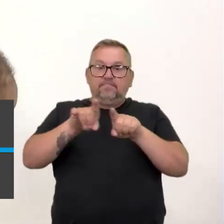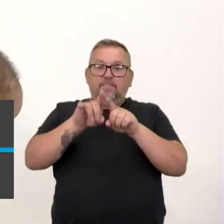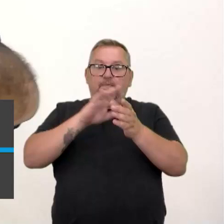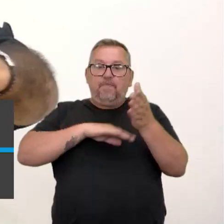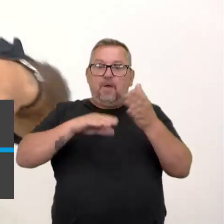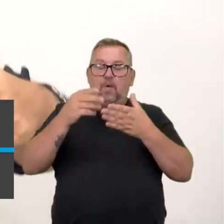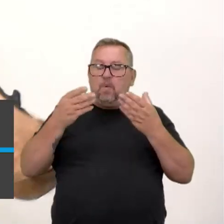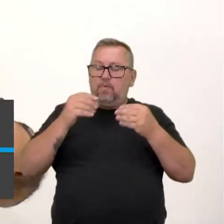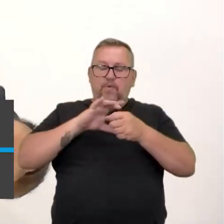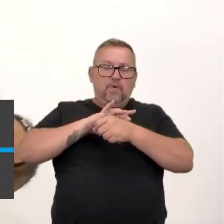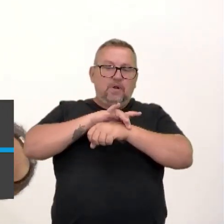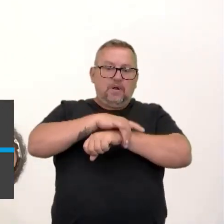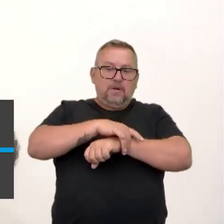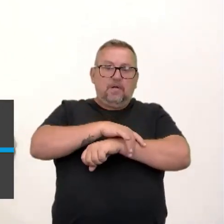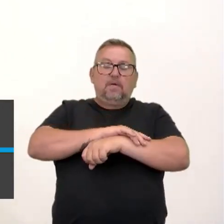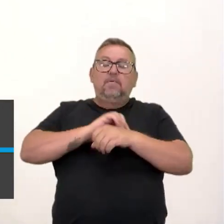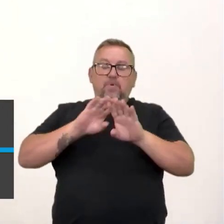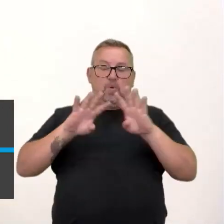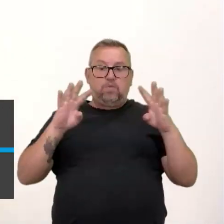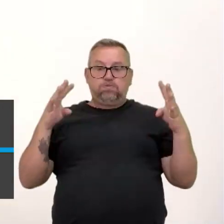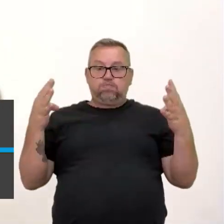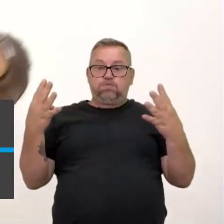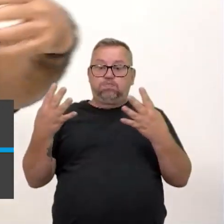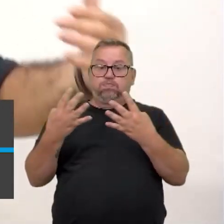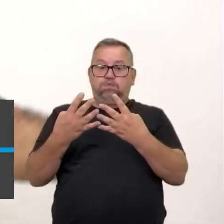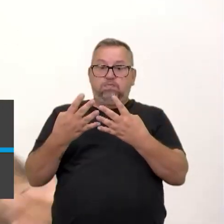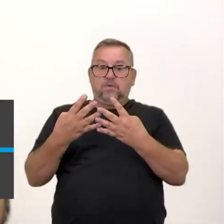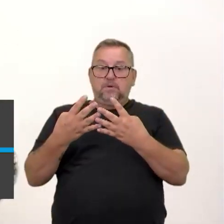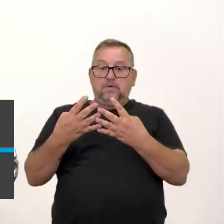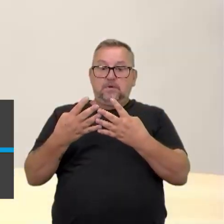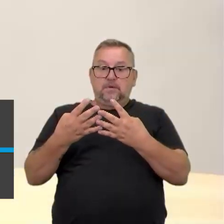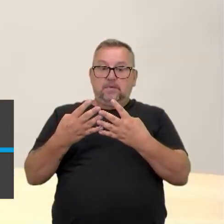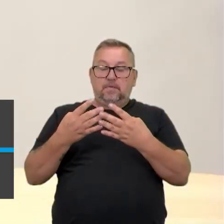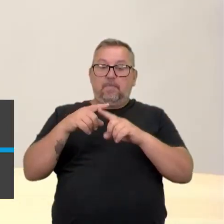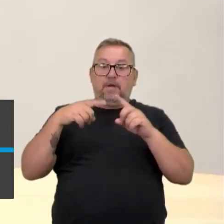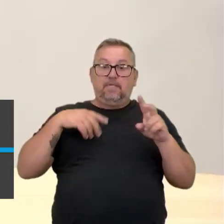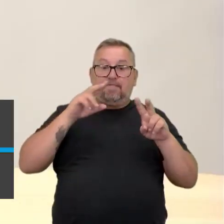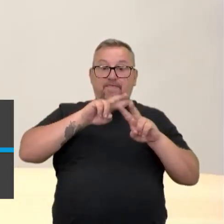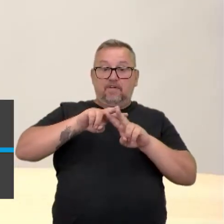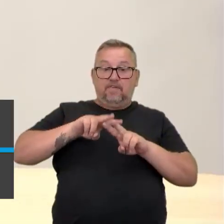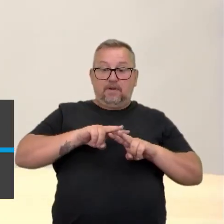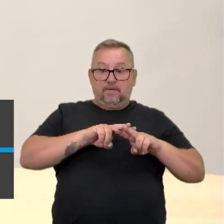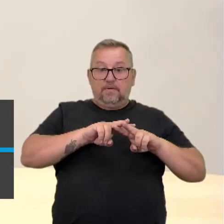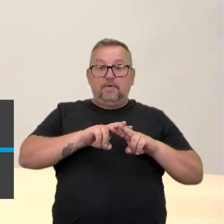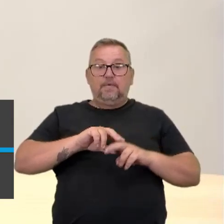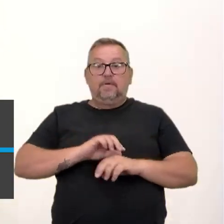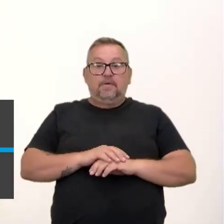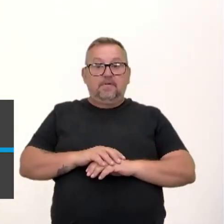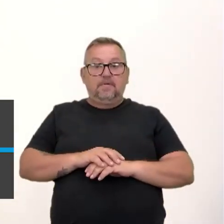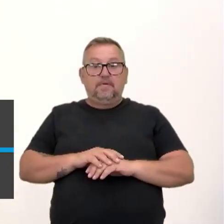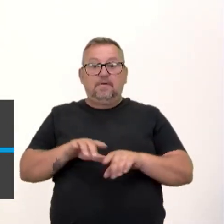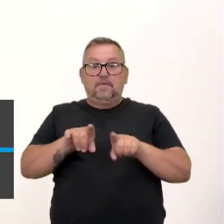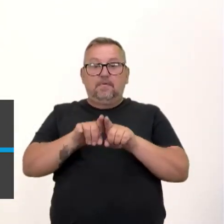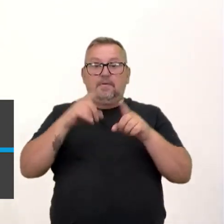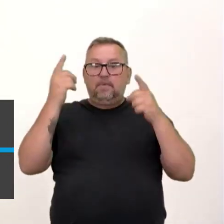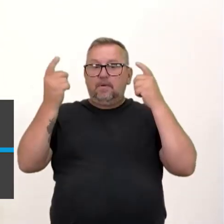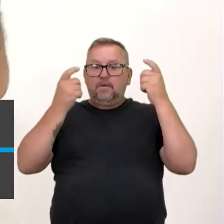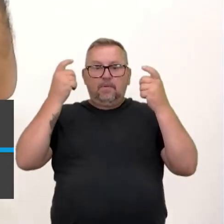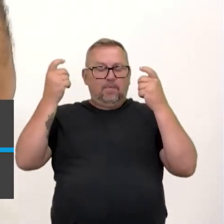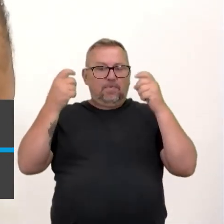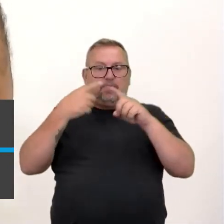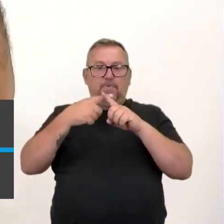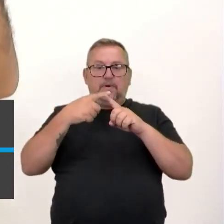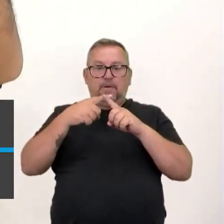todos enclaves por causa da segurança. É uma espécie de paranoia dessas pessoas com muita posses. E elas não se preocupam com o serviço,